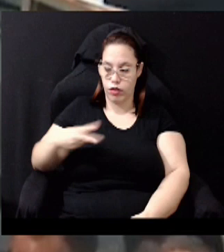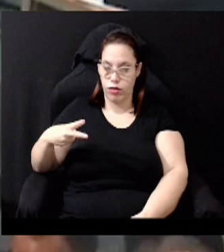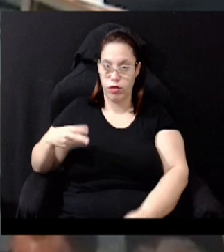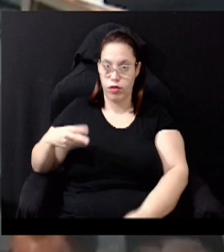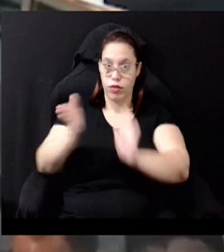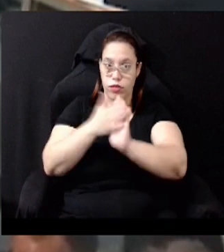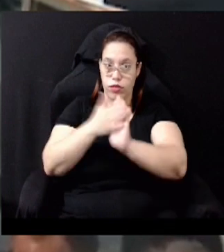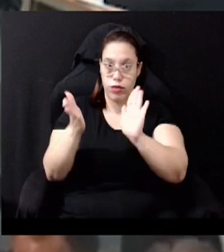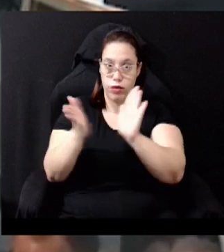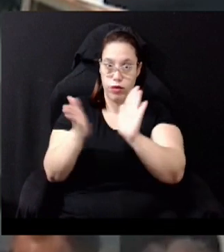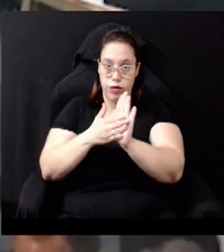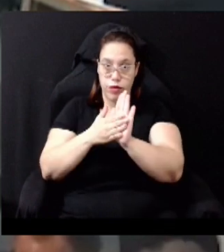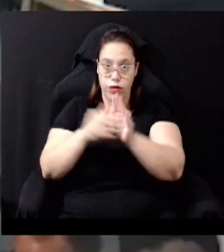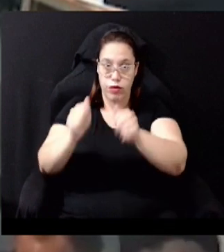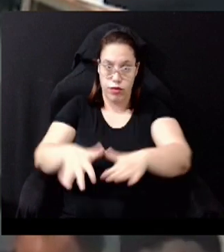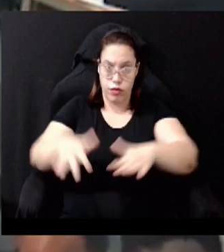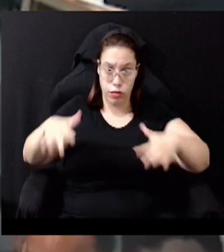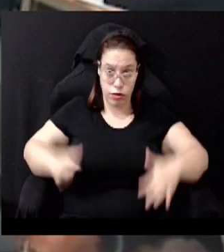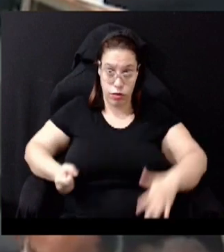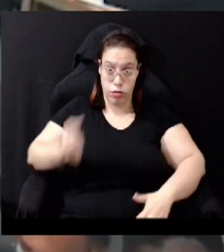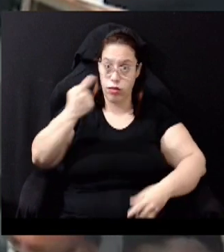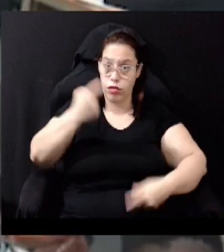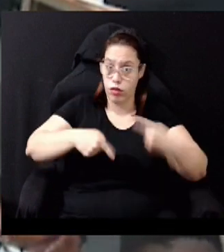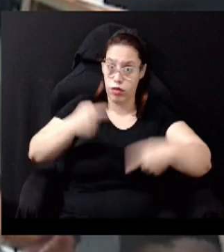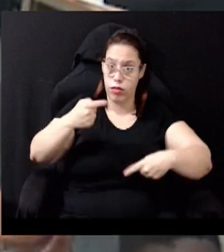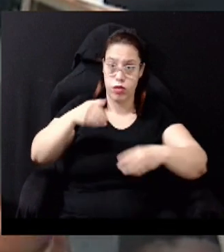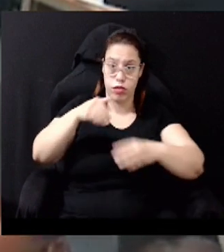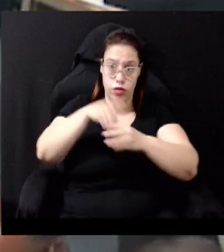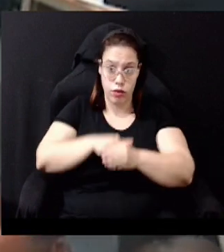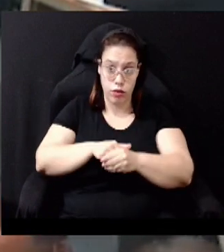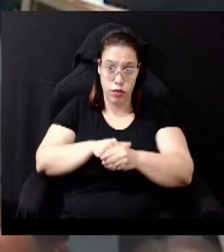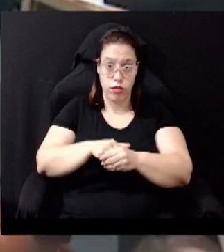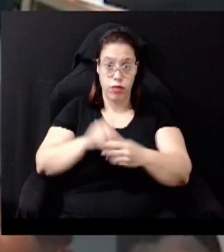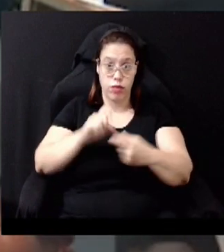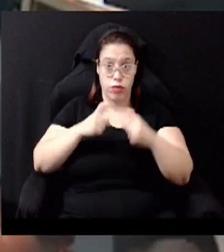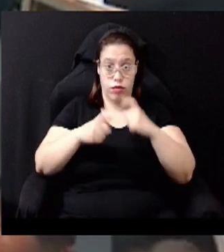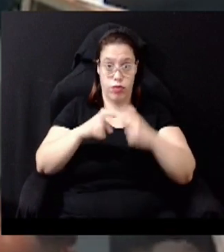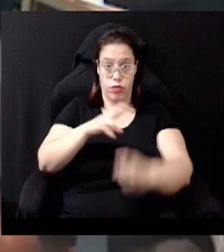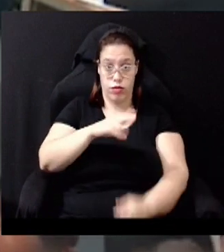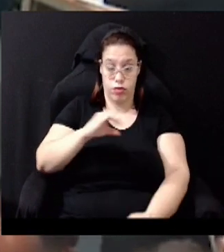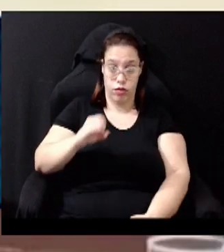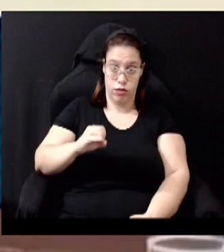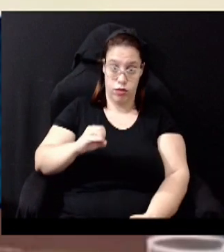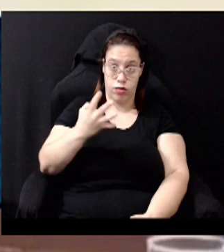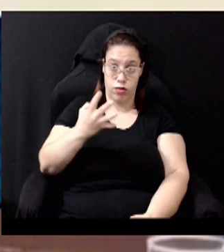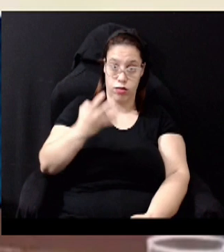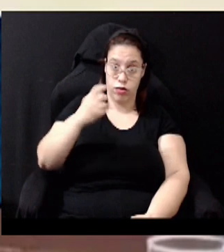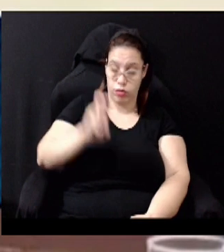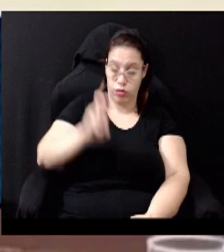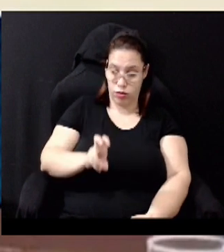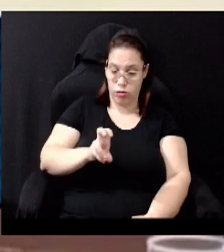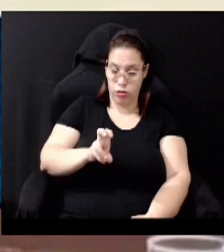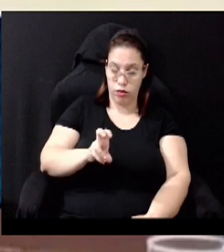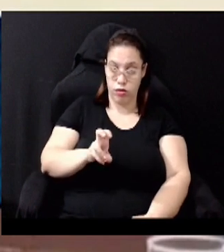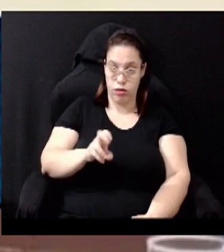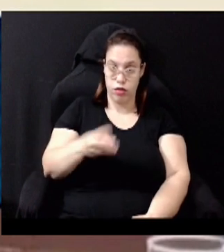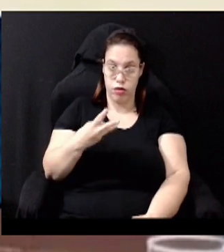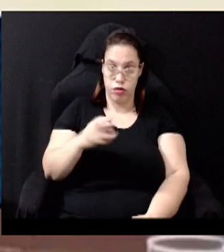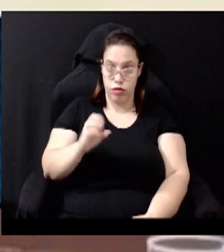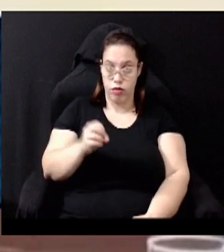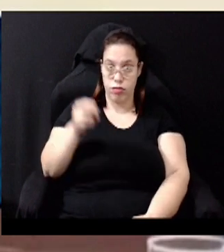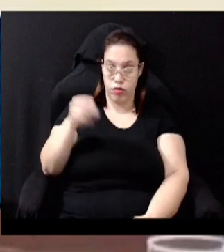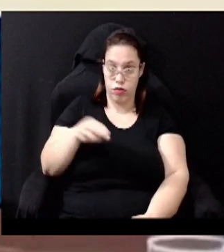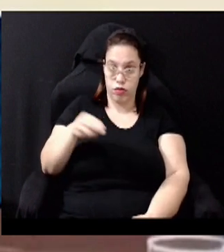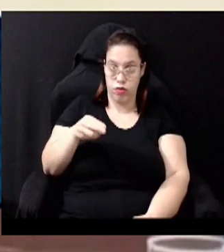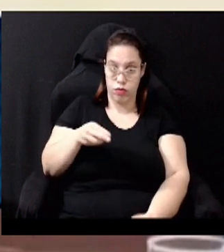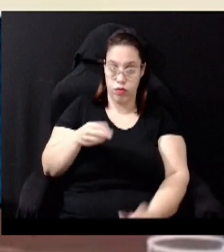a plenário para a primeira discussão e votação na reunião ordinária de número 45, em 30 de novembro do mesmo